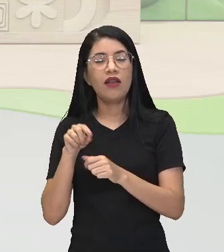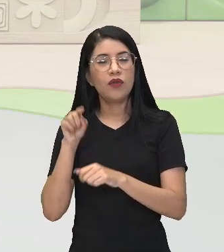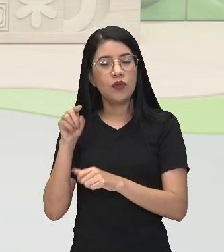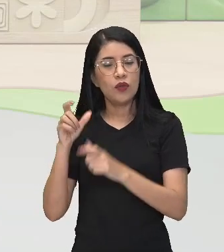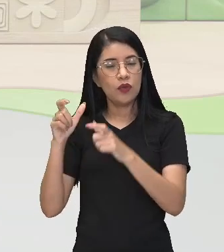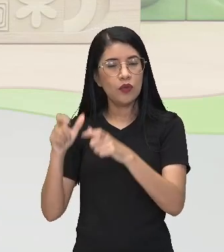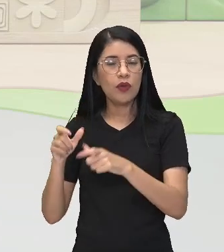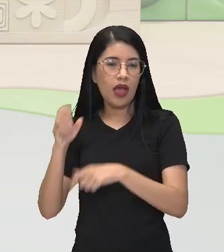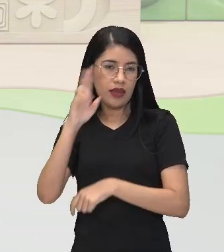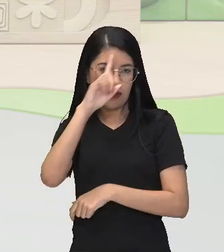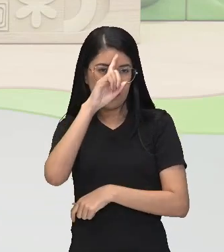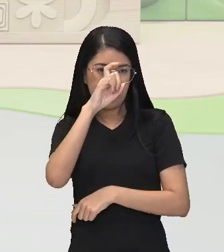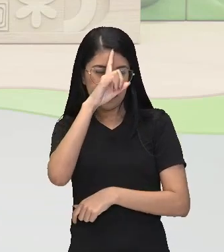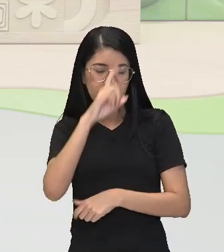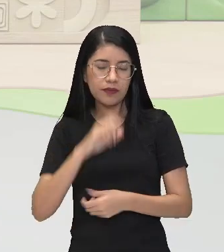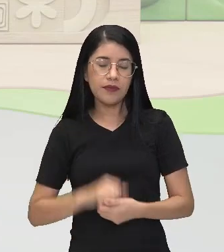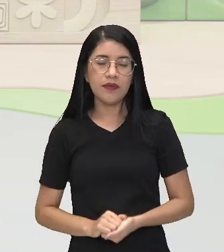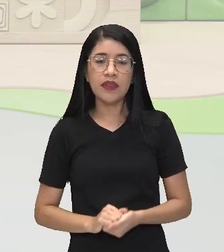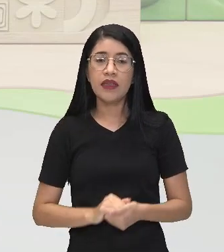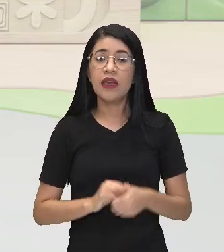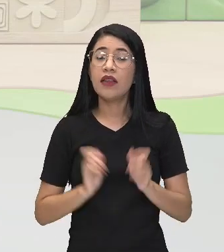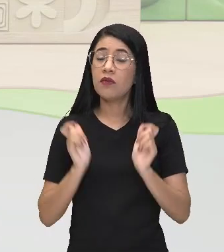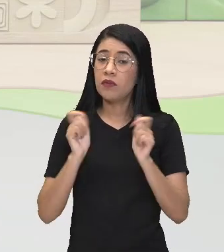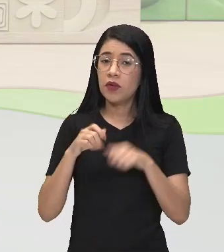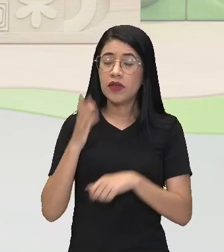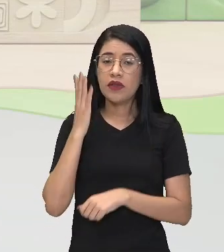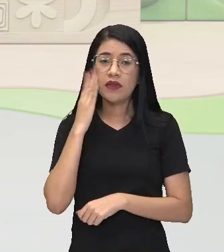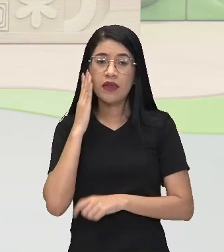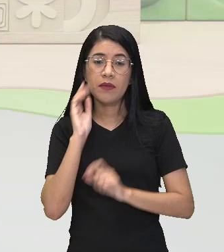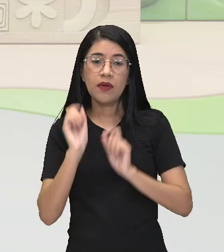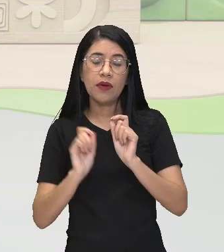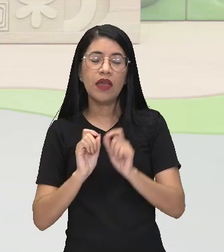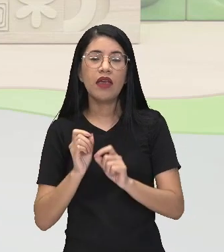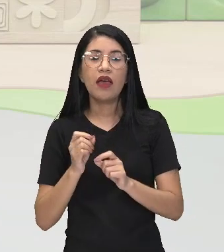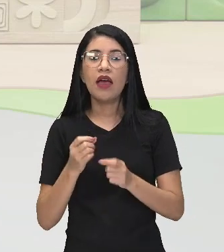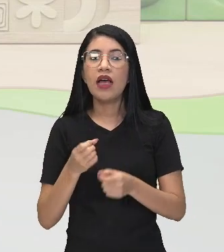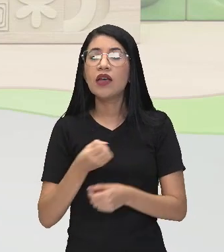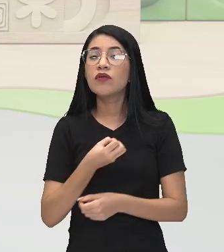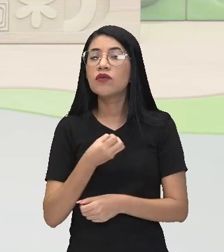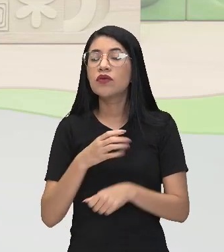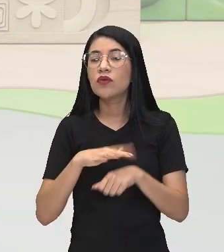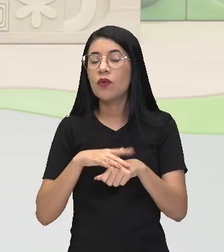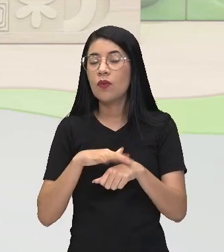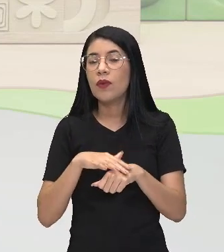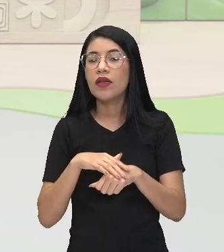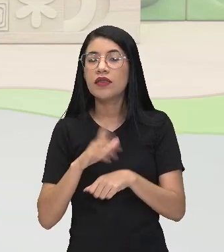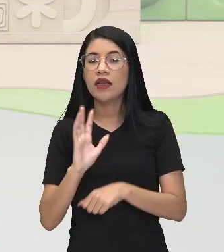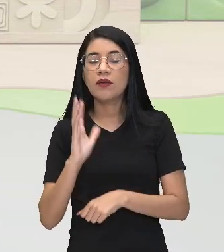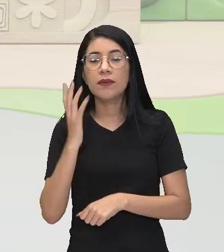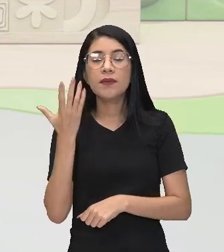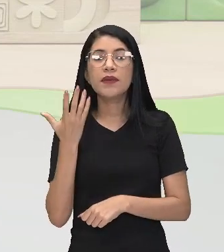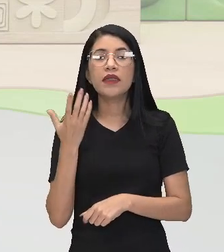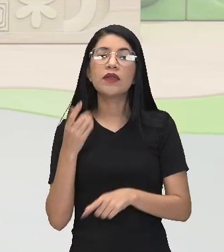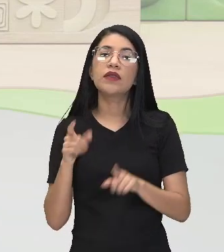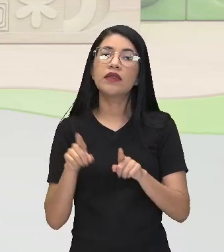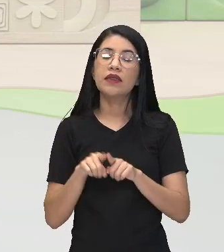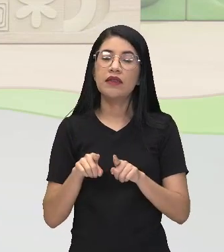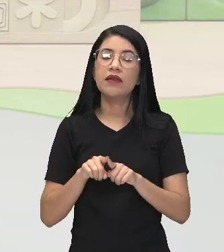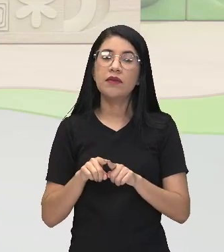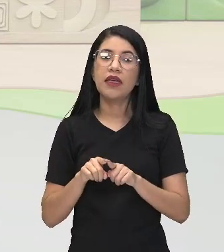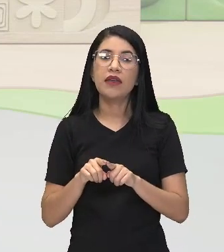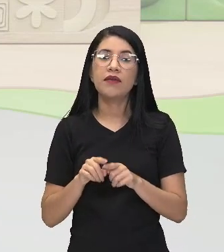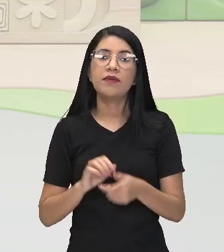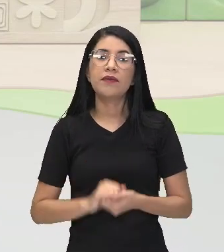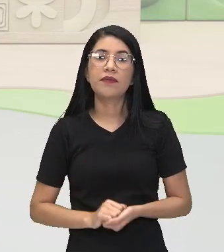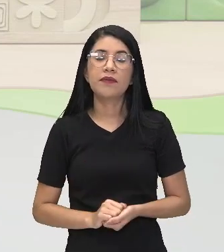Então, eles têm como saber quais as doenças que estão ocorrendo. É assim que sabemos